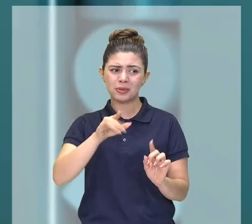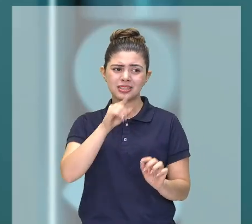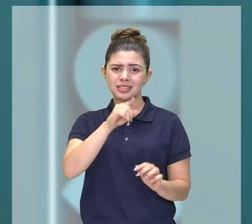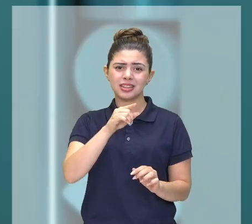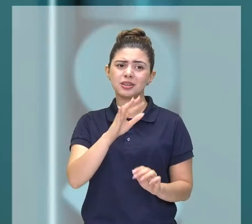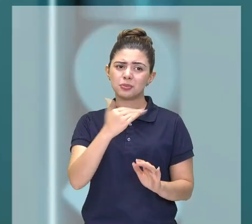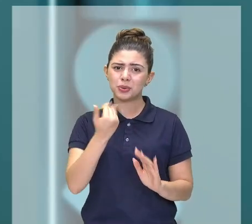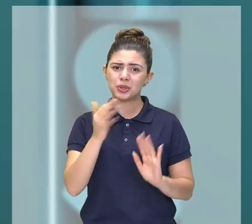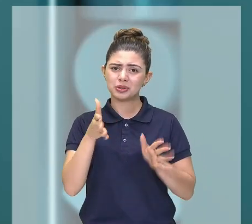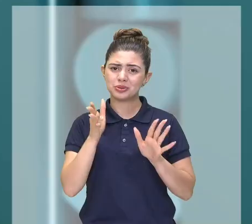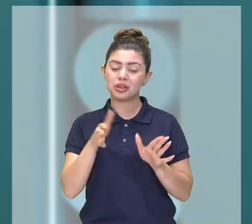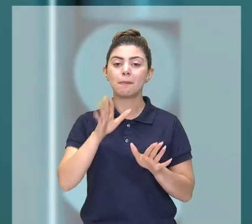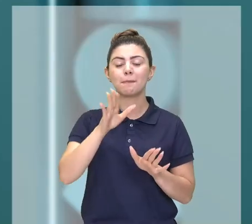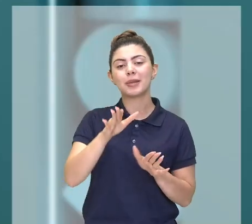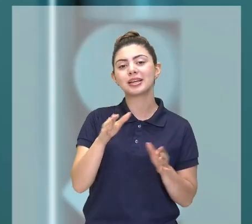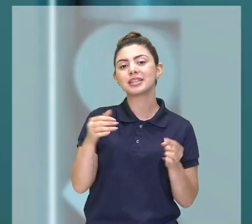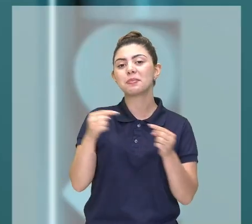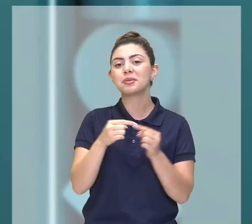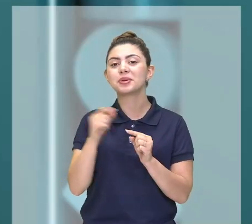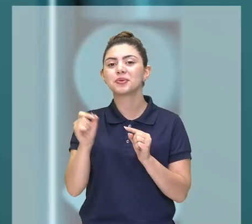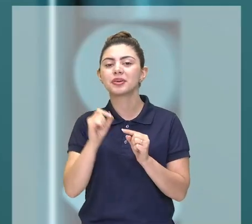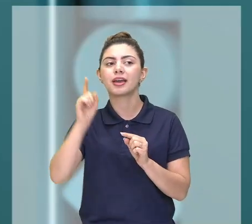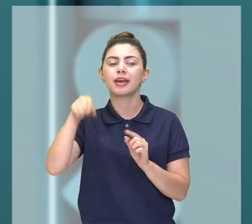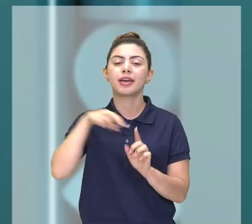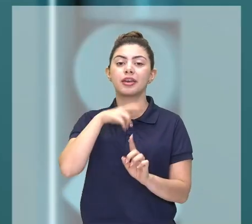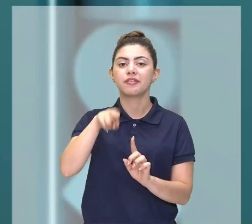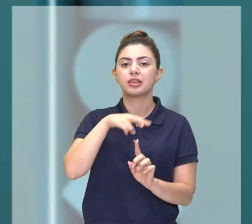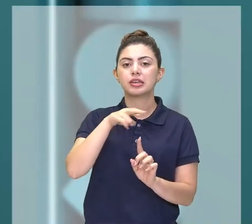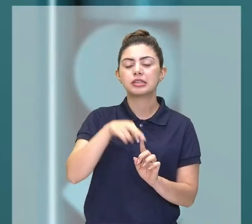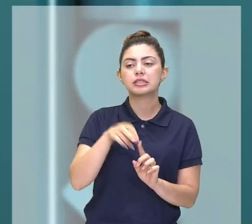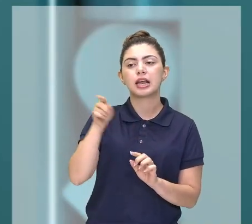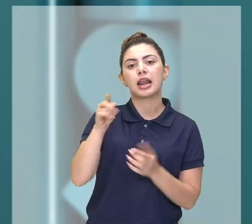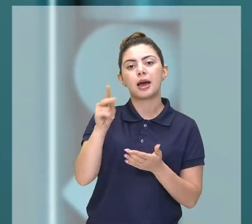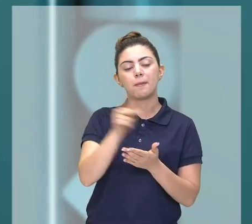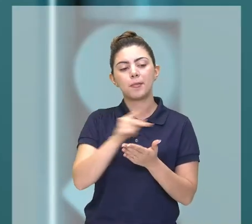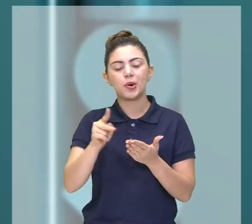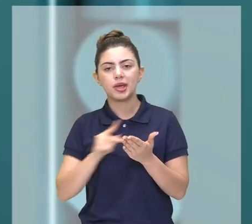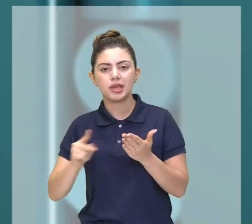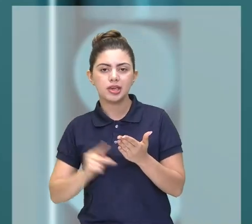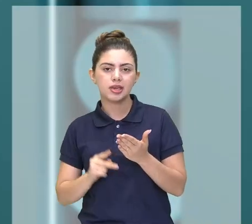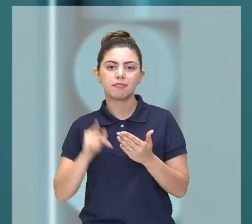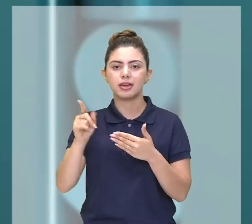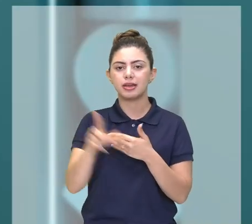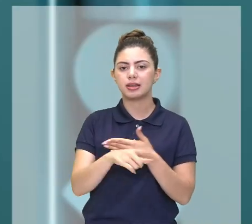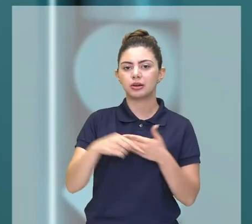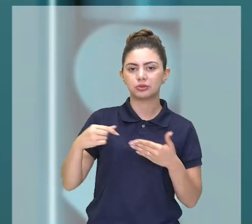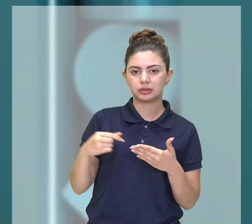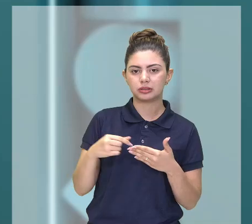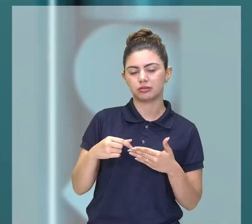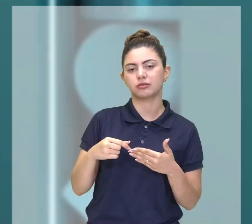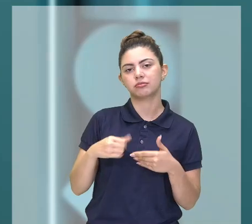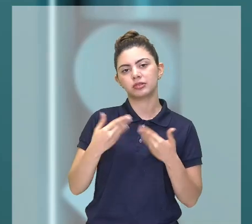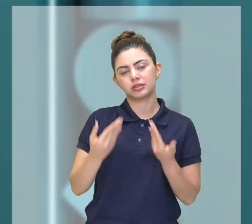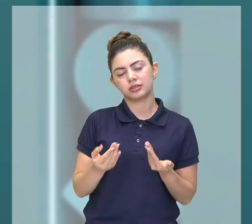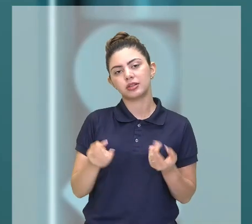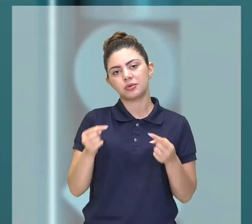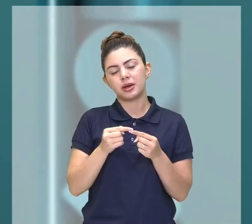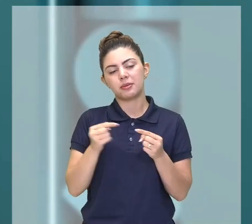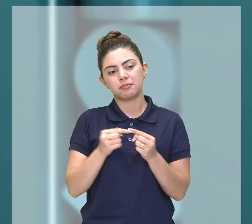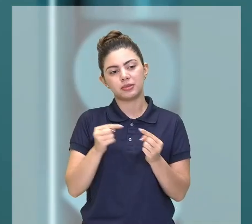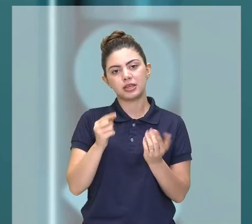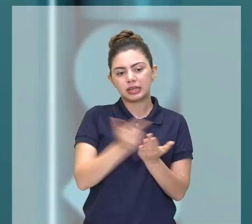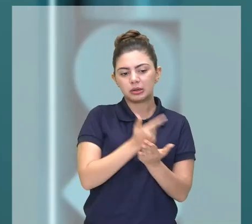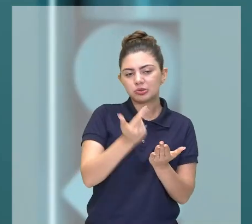mas as obras, os poemas dele ainda está muito vivo, ele é um imortal. Então,